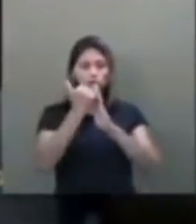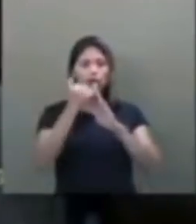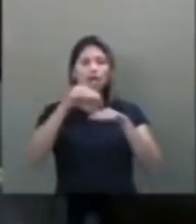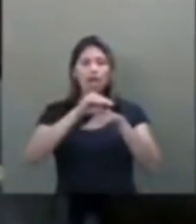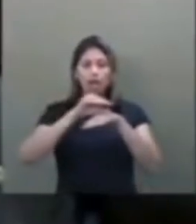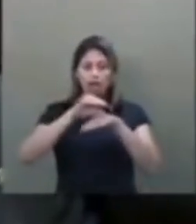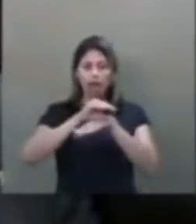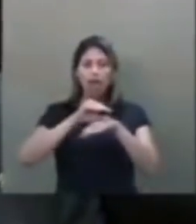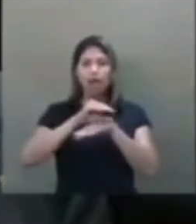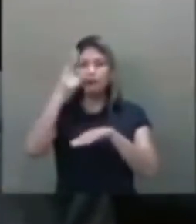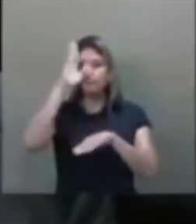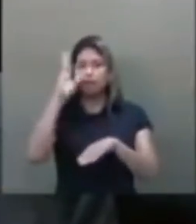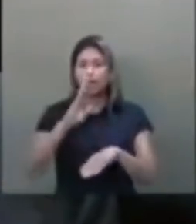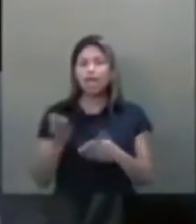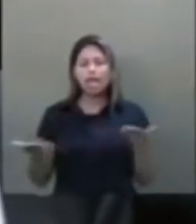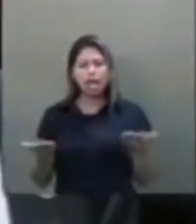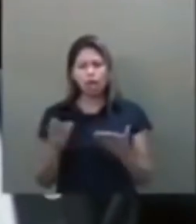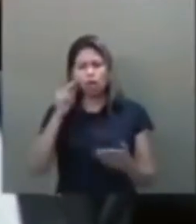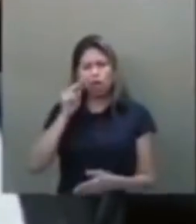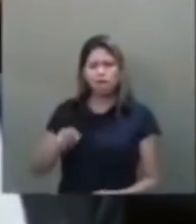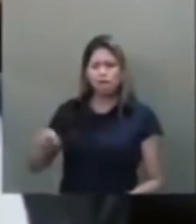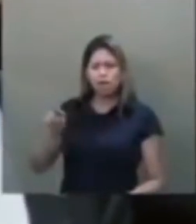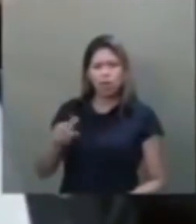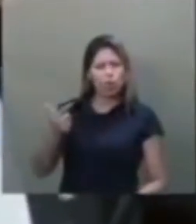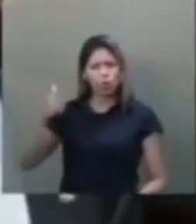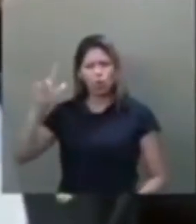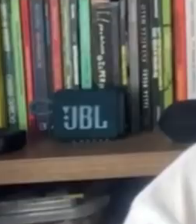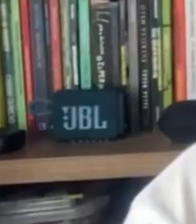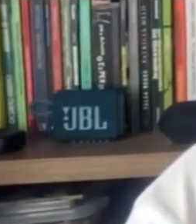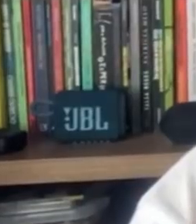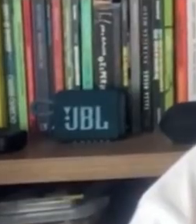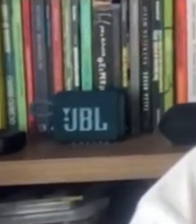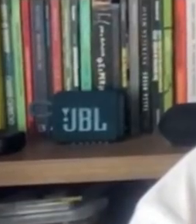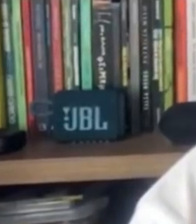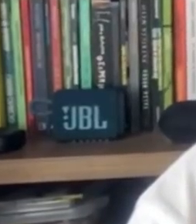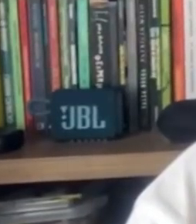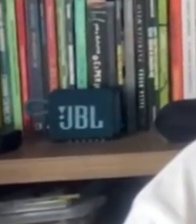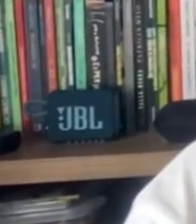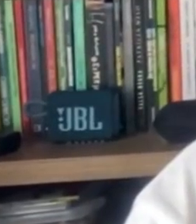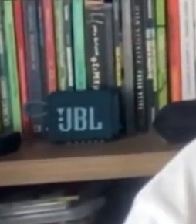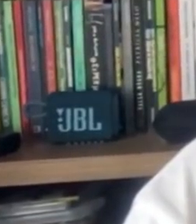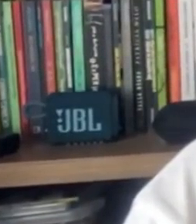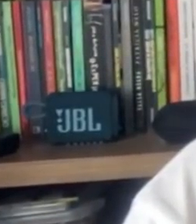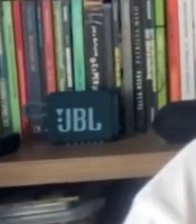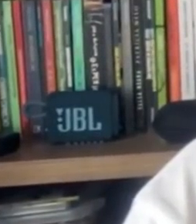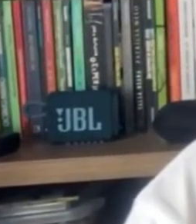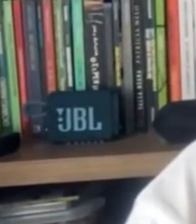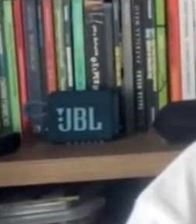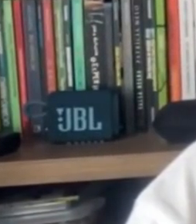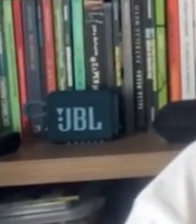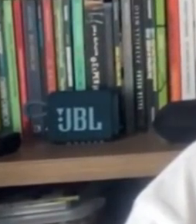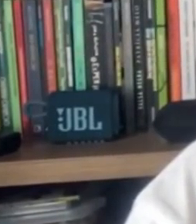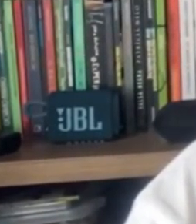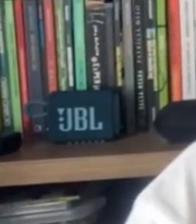Magna, e o que a gente está vendo é outra coisa na prática. É esclarecer. Em 2018, Alckmin pede aos seus eleitores